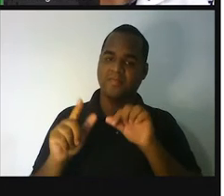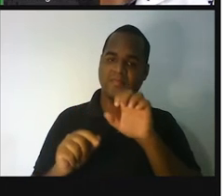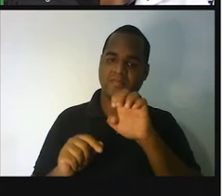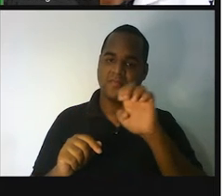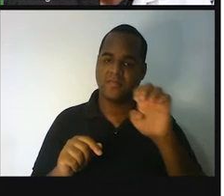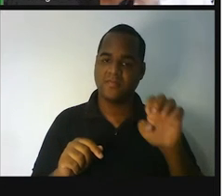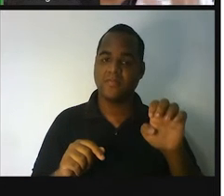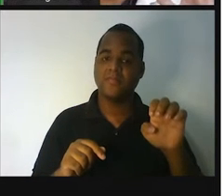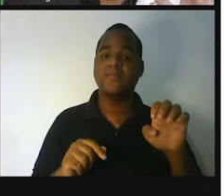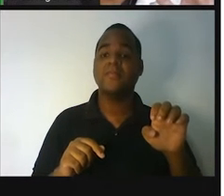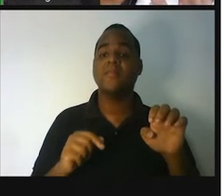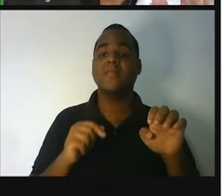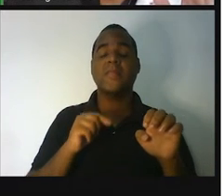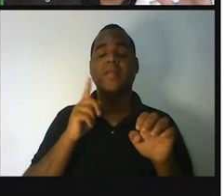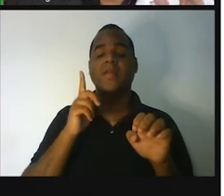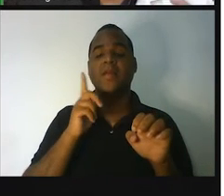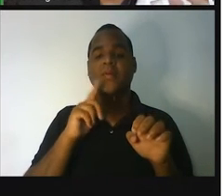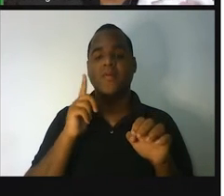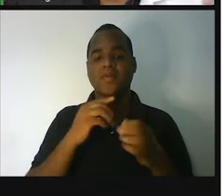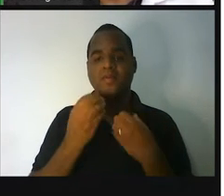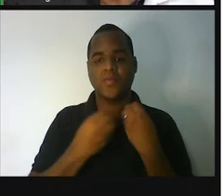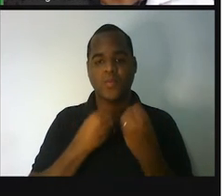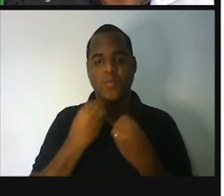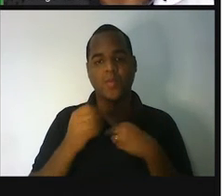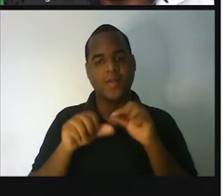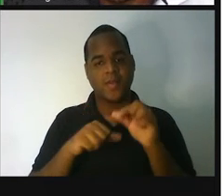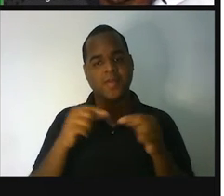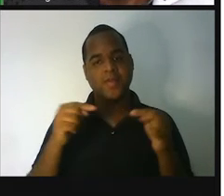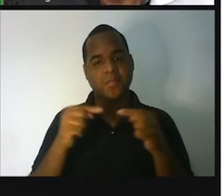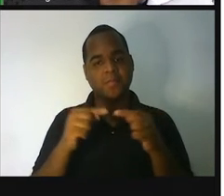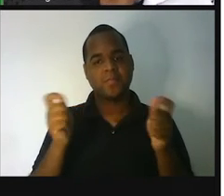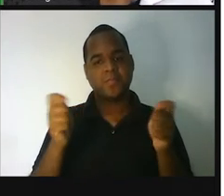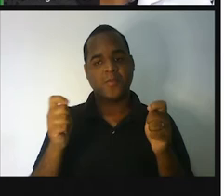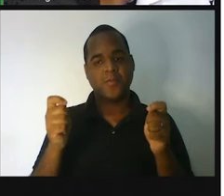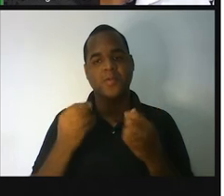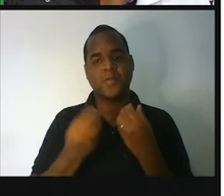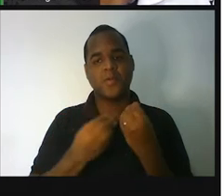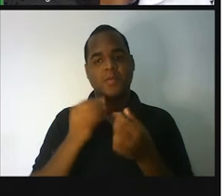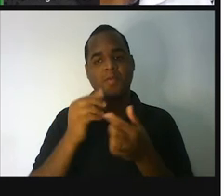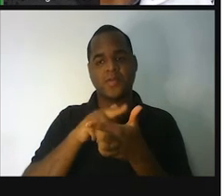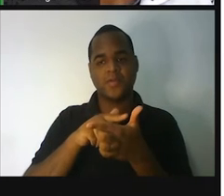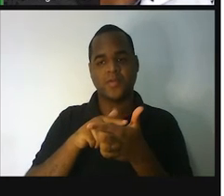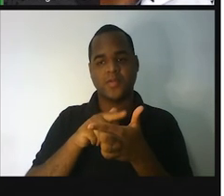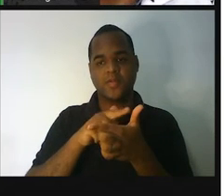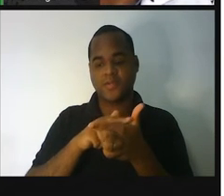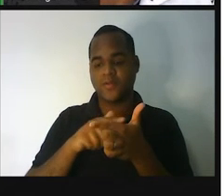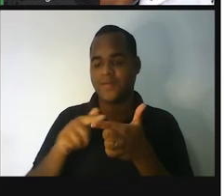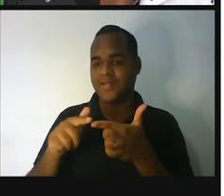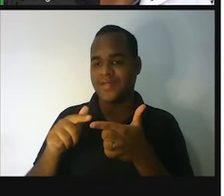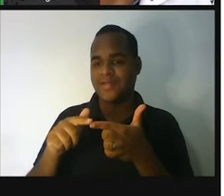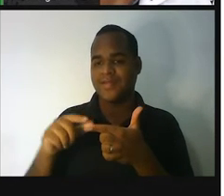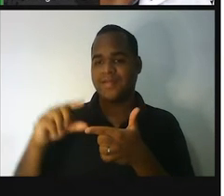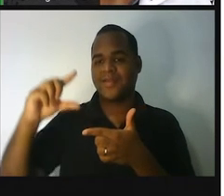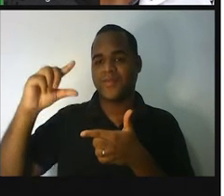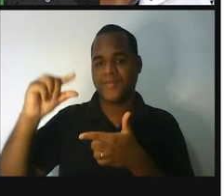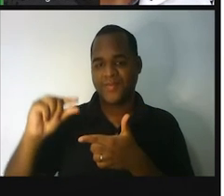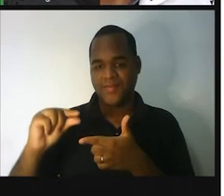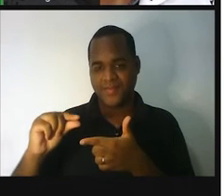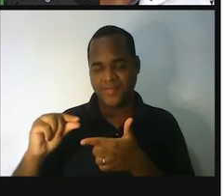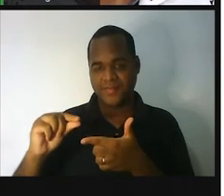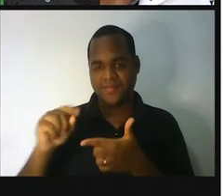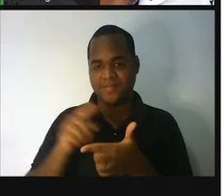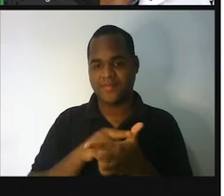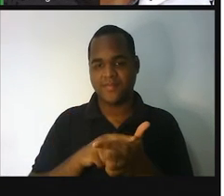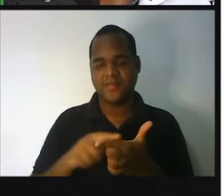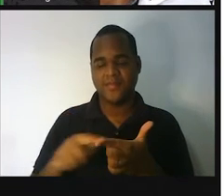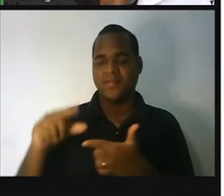perceber logo logo esses números vão vir muito e sempre que diminui faz muito